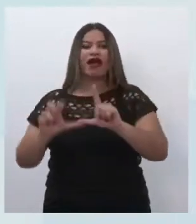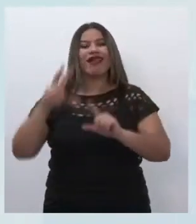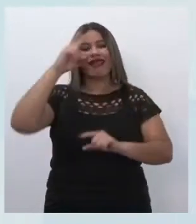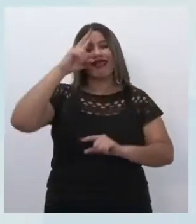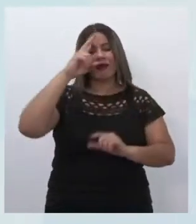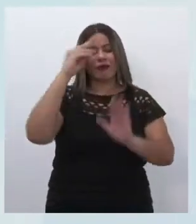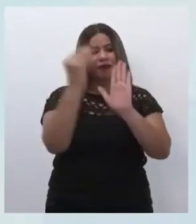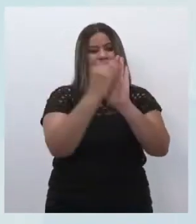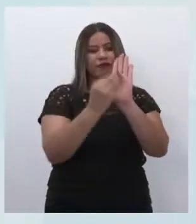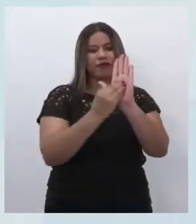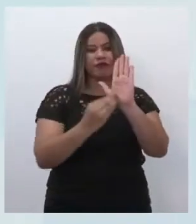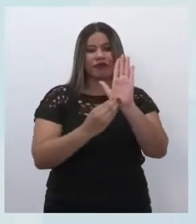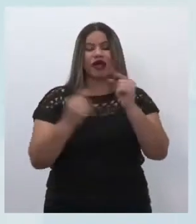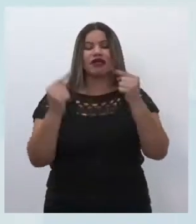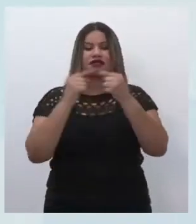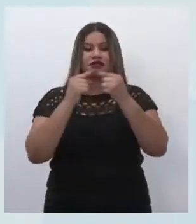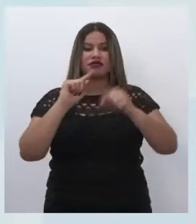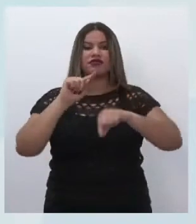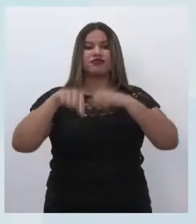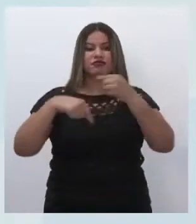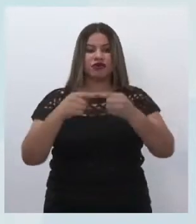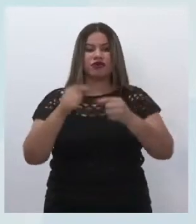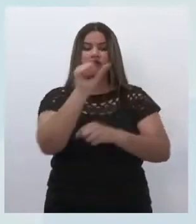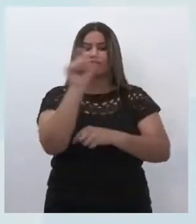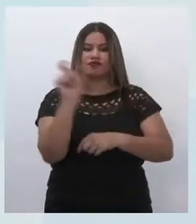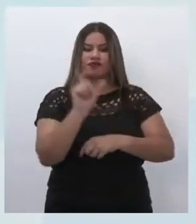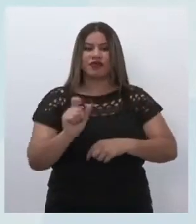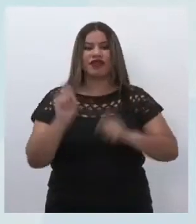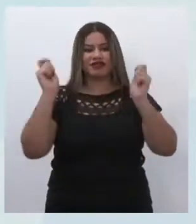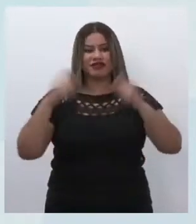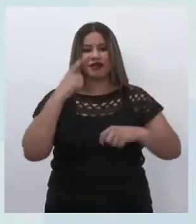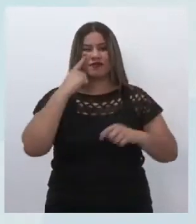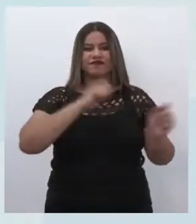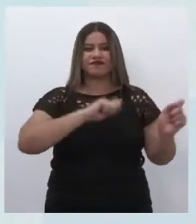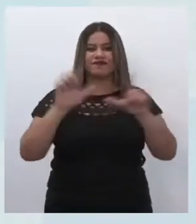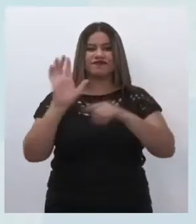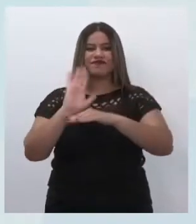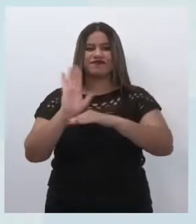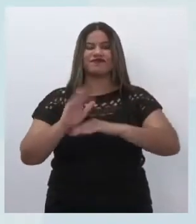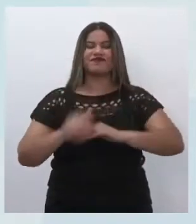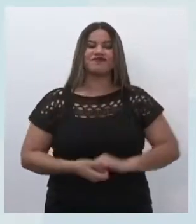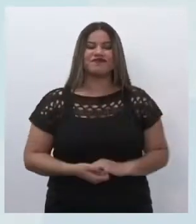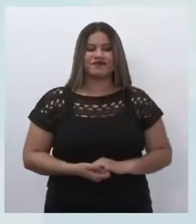hora de fazer a cruzada, tá bom? Então vamos lá, pode passar o vídeo para a gente.